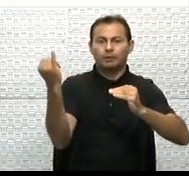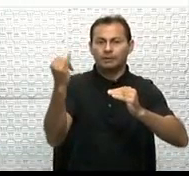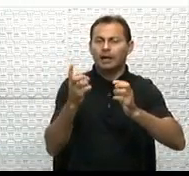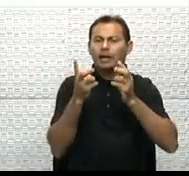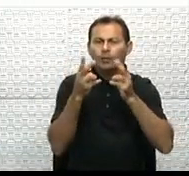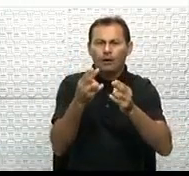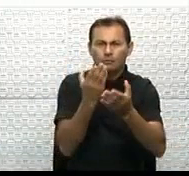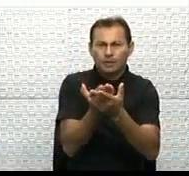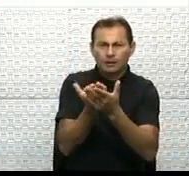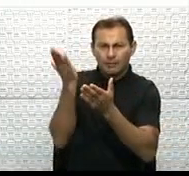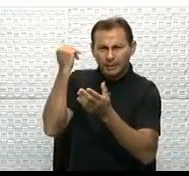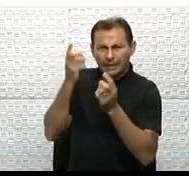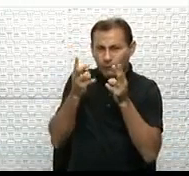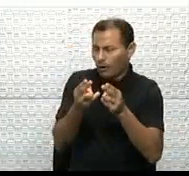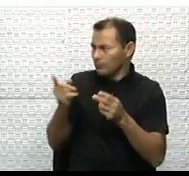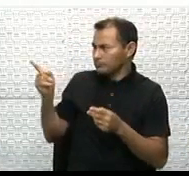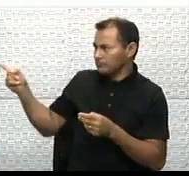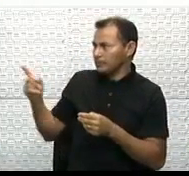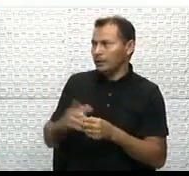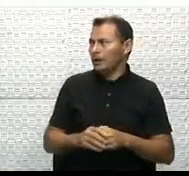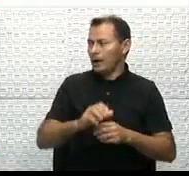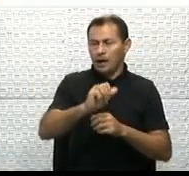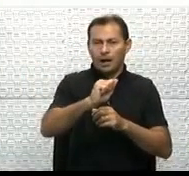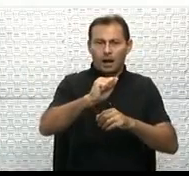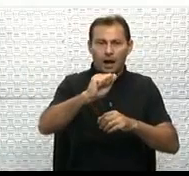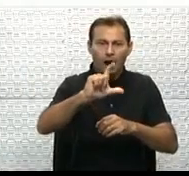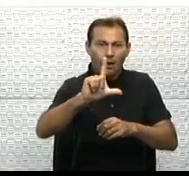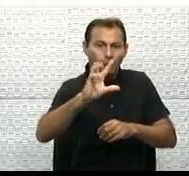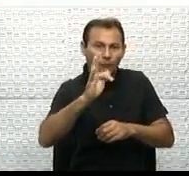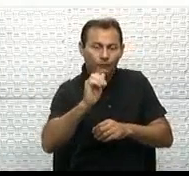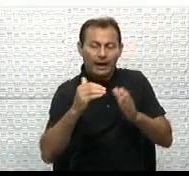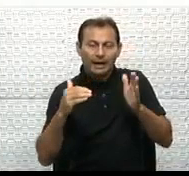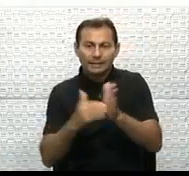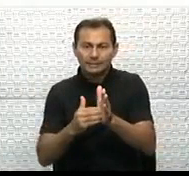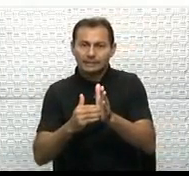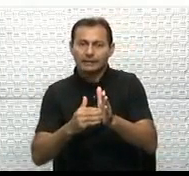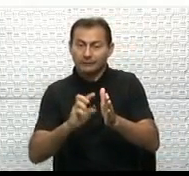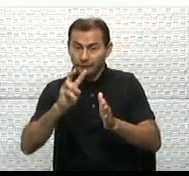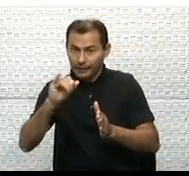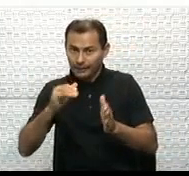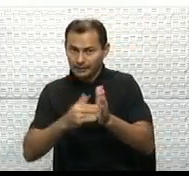lá na aula 3. O nível de significância é um alfa que vai até 5%.